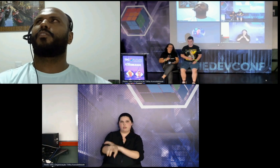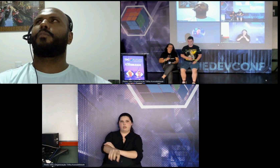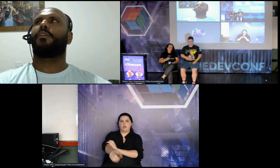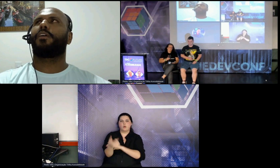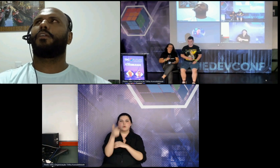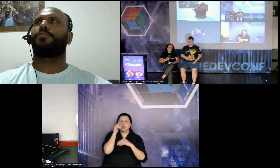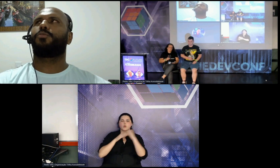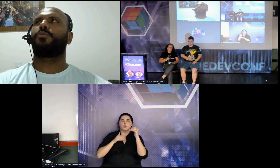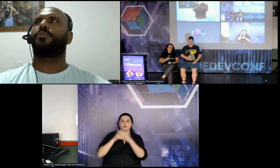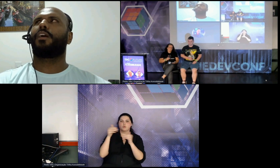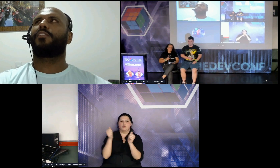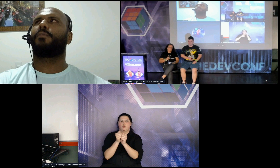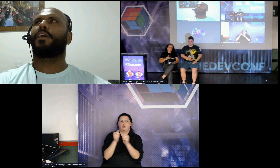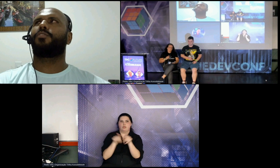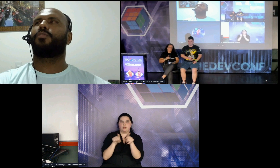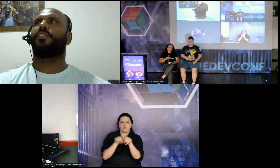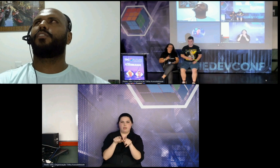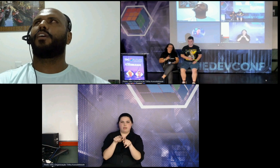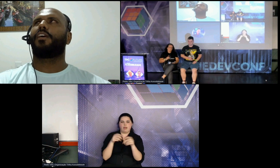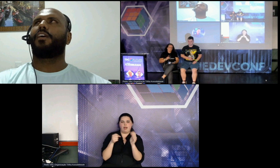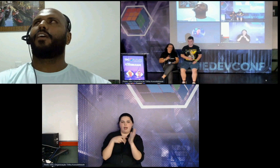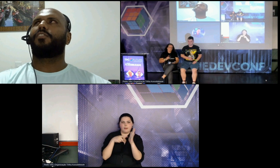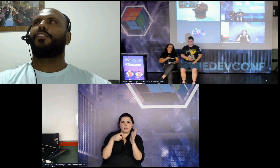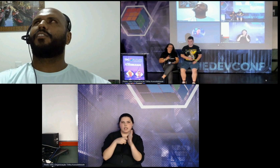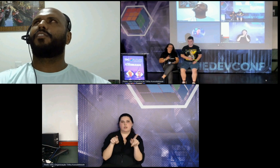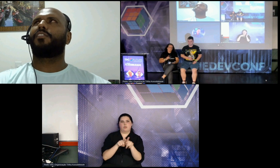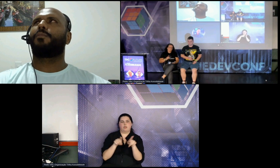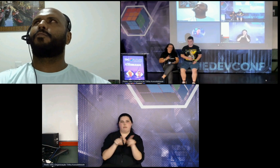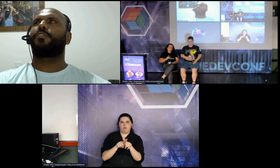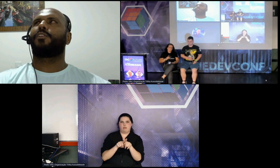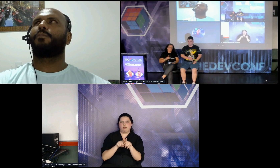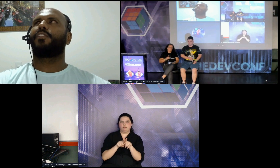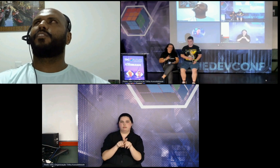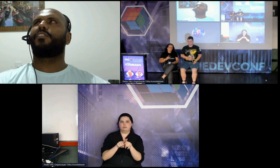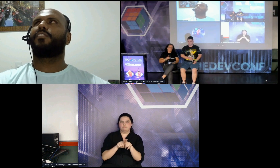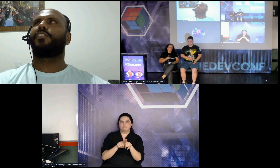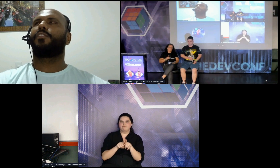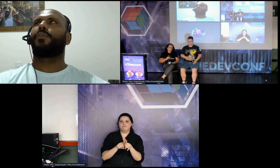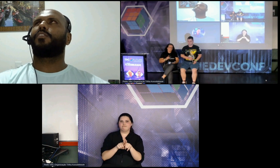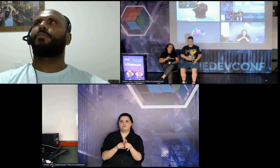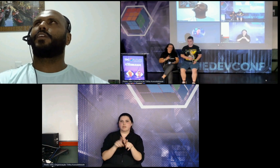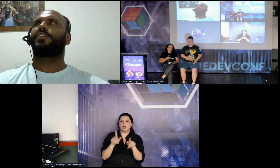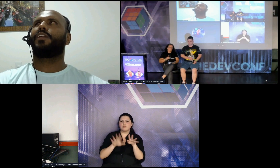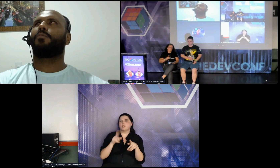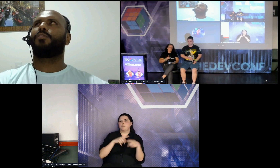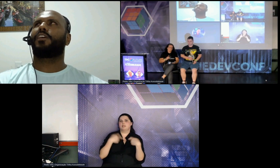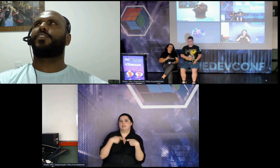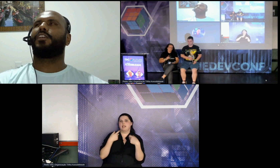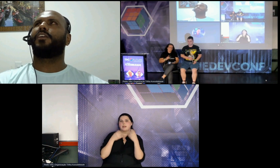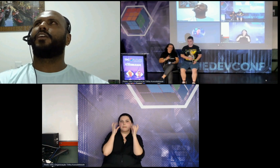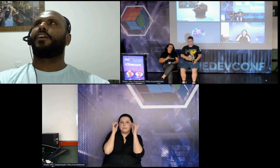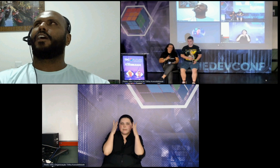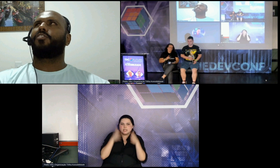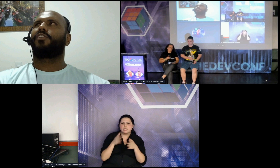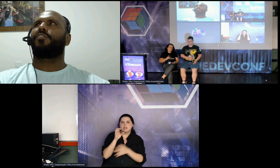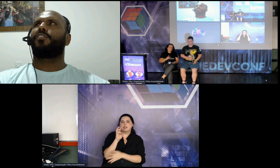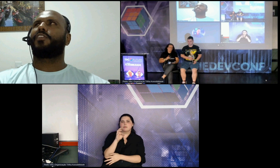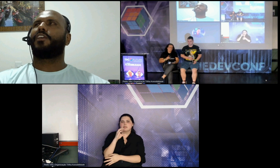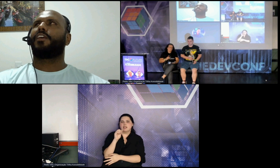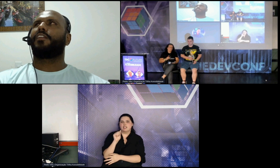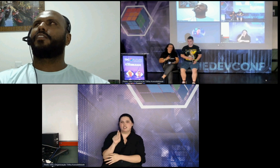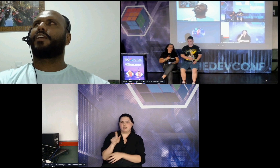junto as aplicações. Às vezes você não precisa ser um expert em WCAG. Às